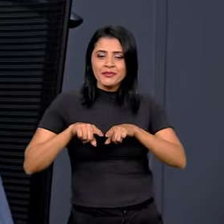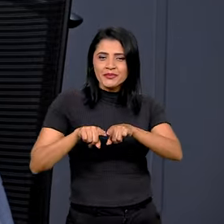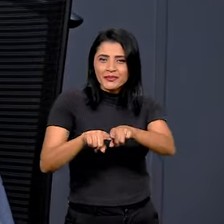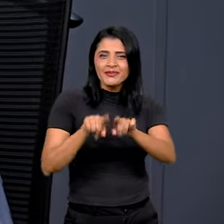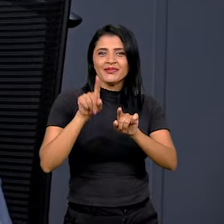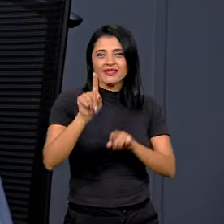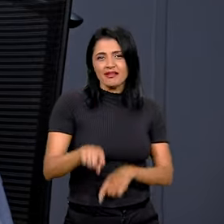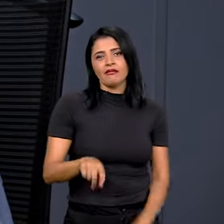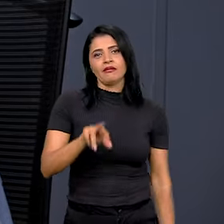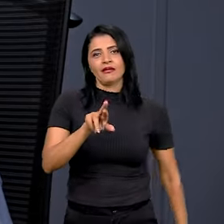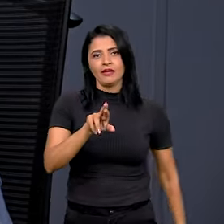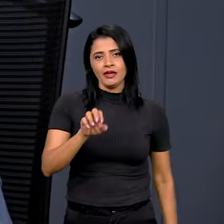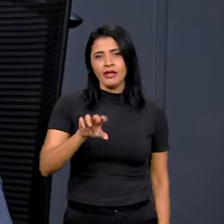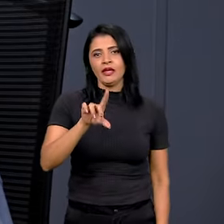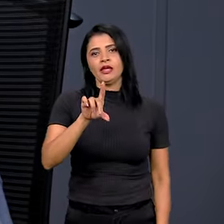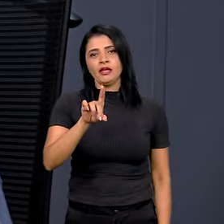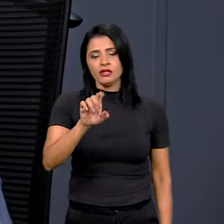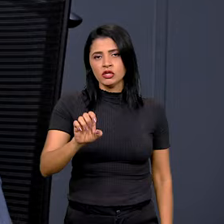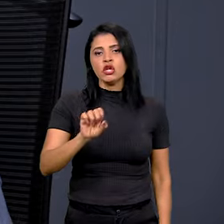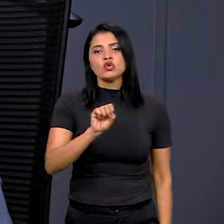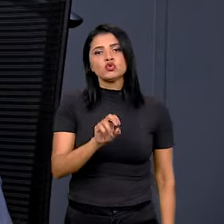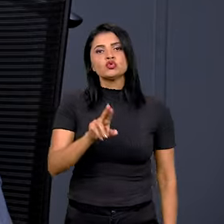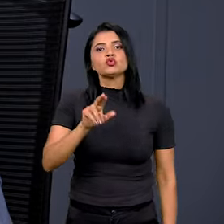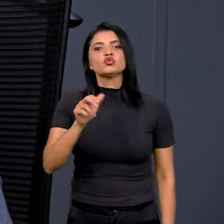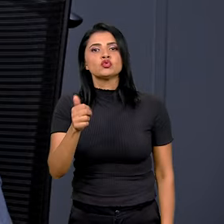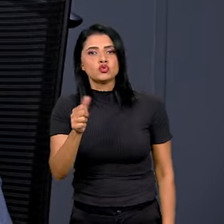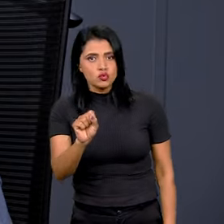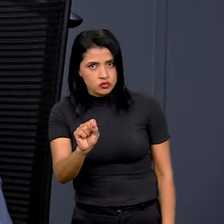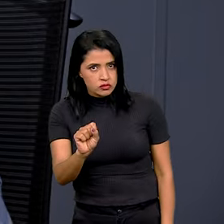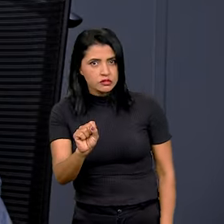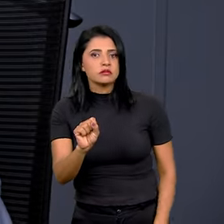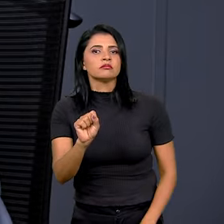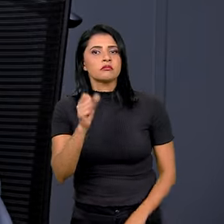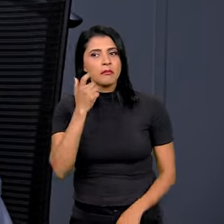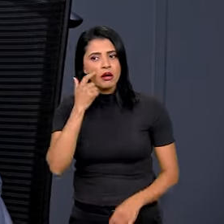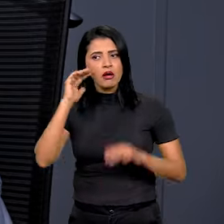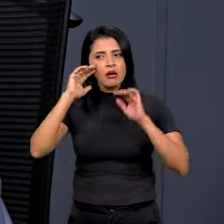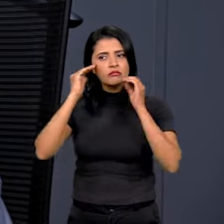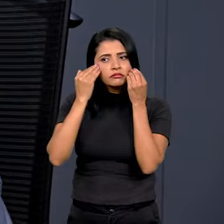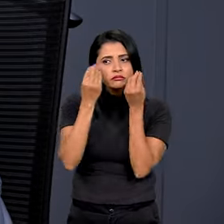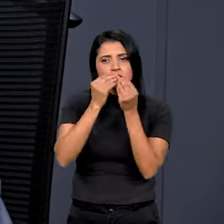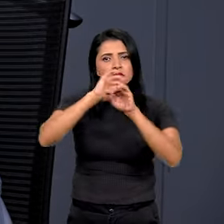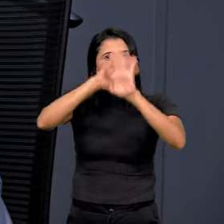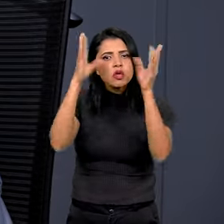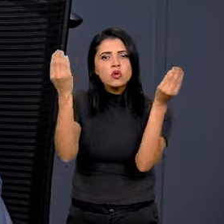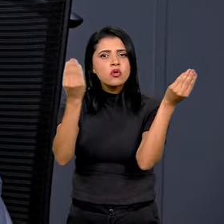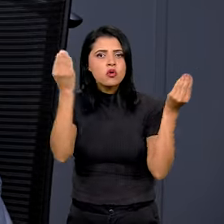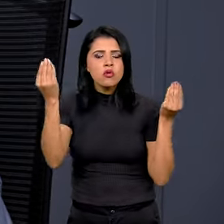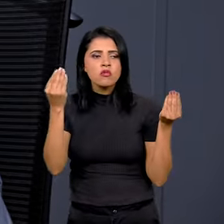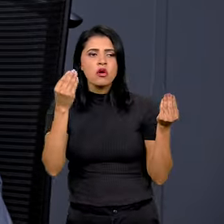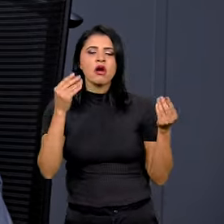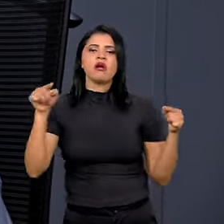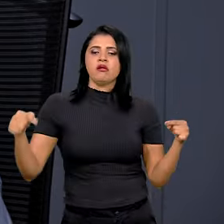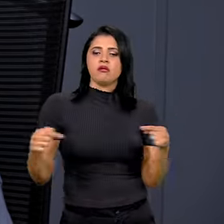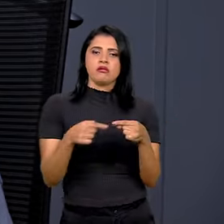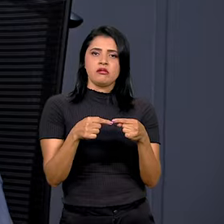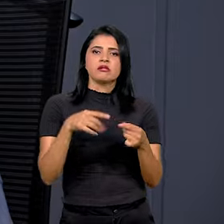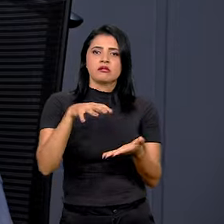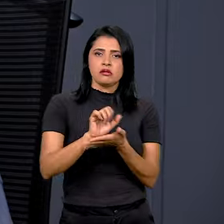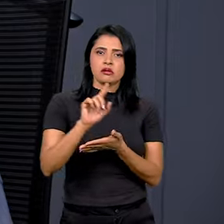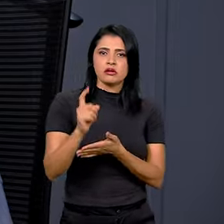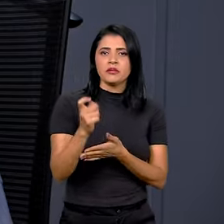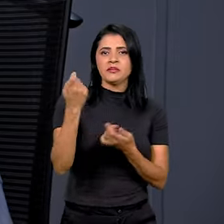tem em tudo isso é a rede suas né tá contando com a rede suas na ponta para entender essa lógica de que o cadastro único precisa ter